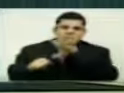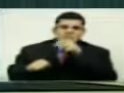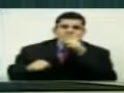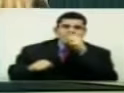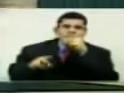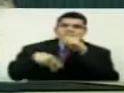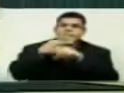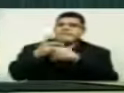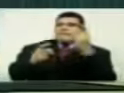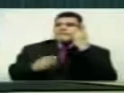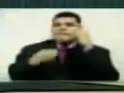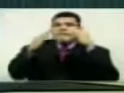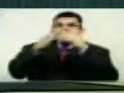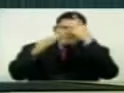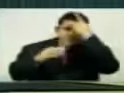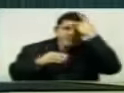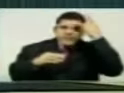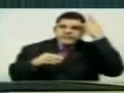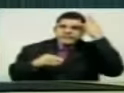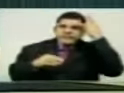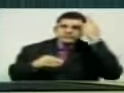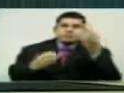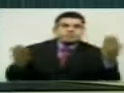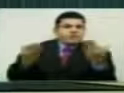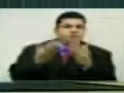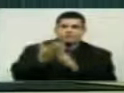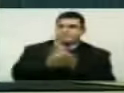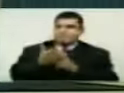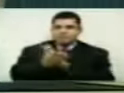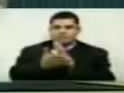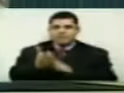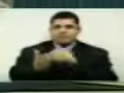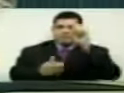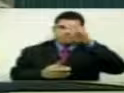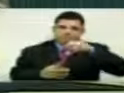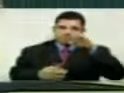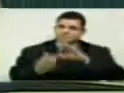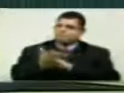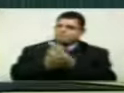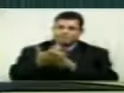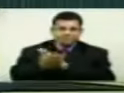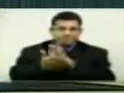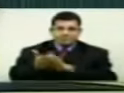no outro dia água na casa das pessoas. Até hoje nenhuma gota